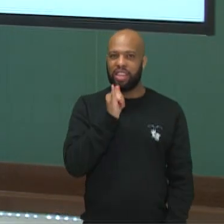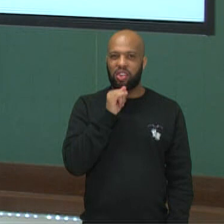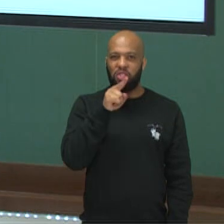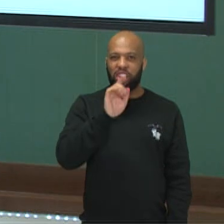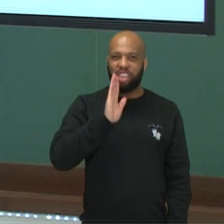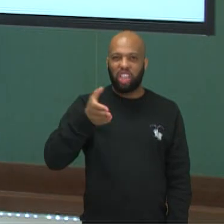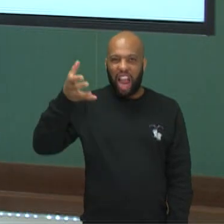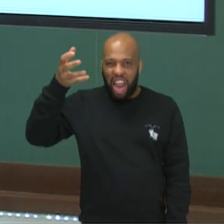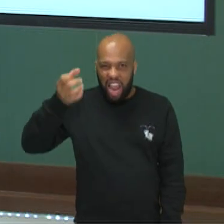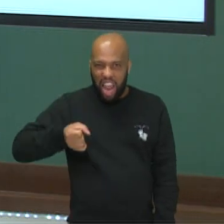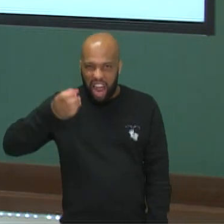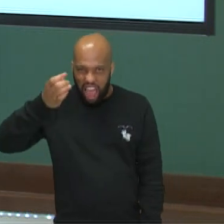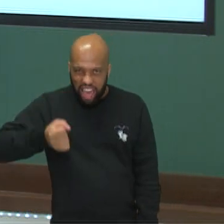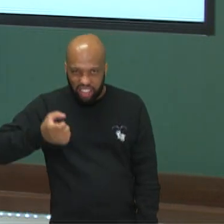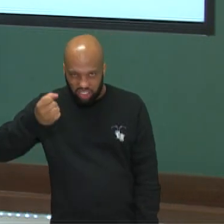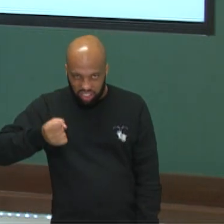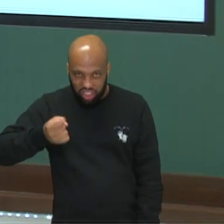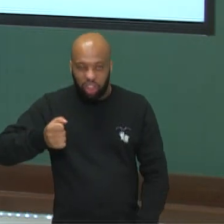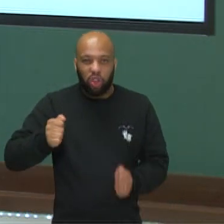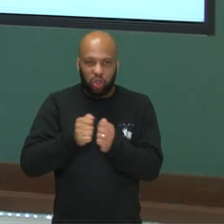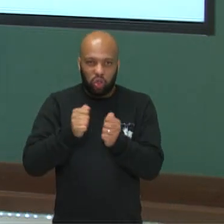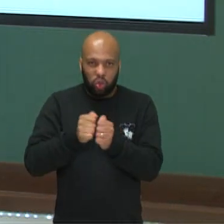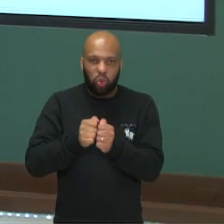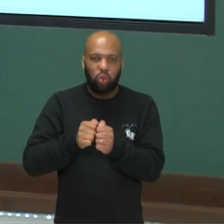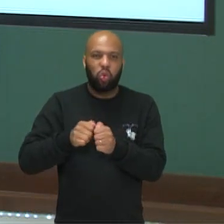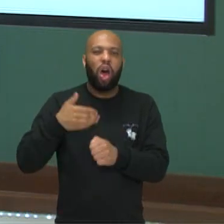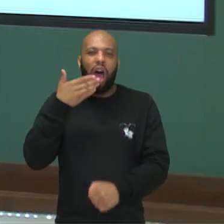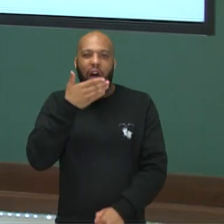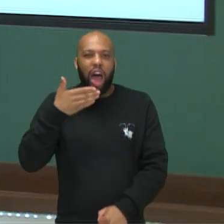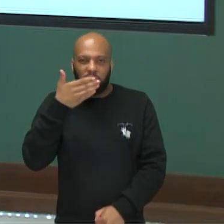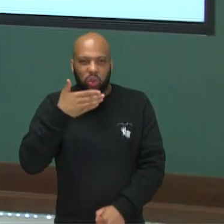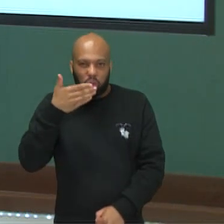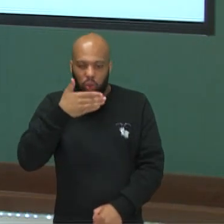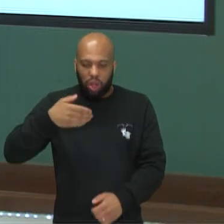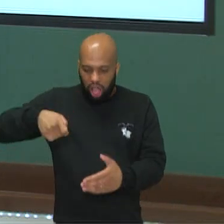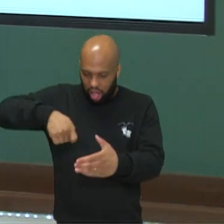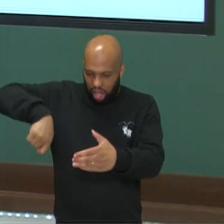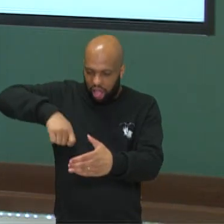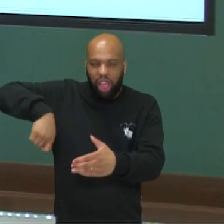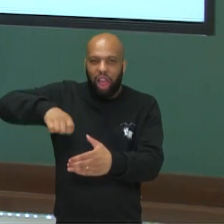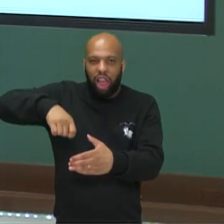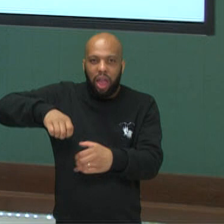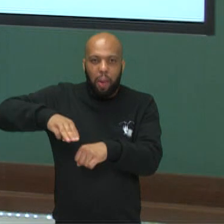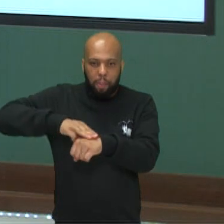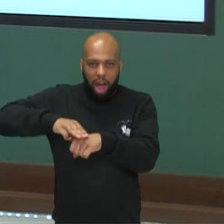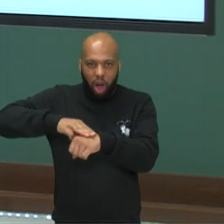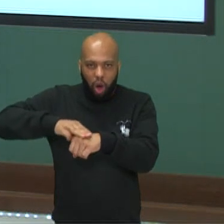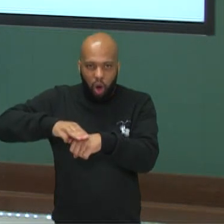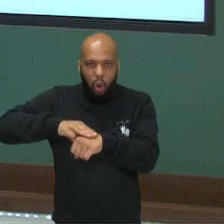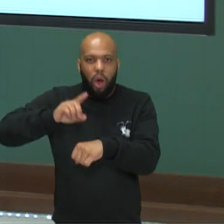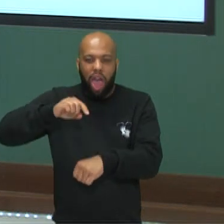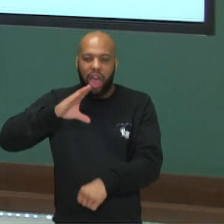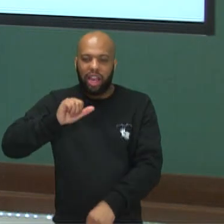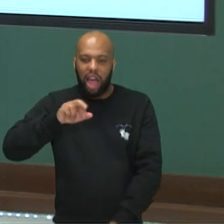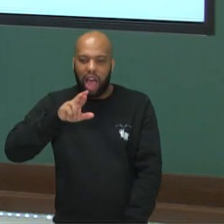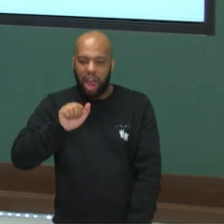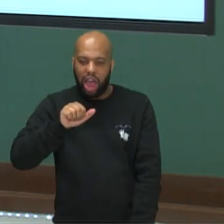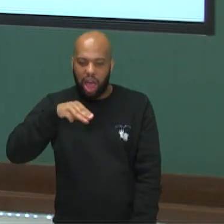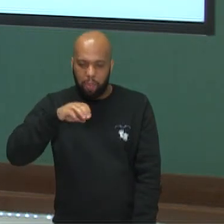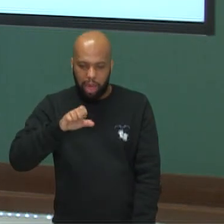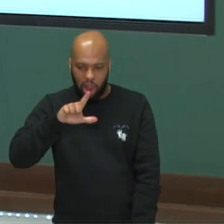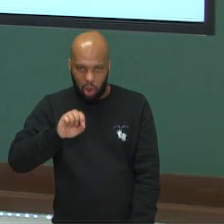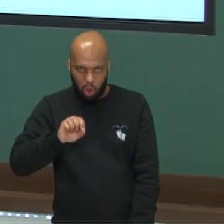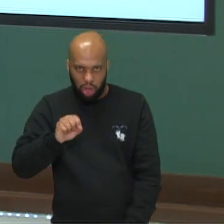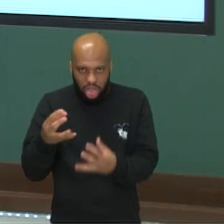açúcar, né? Um leite com açúcar queimado. Quem nunca gostou de um caramelo? Todos nós nos deliciamos, mas vamos pensar um